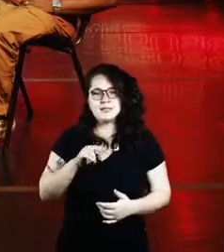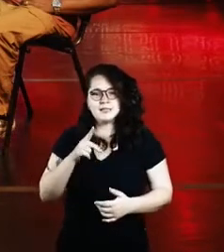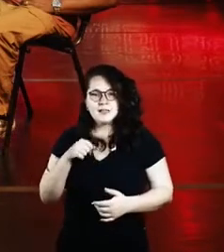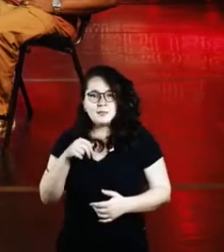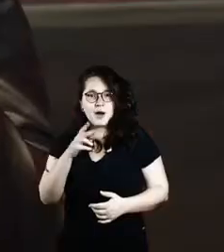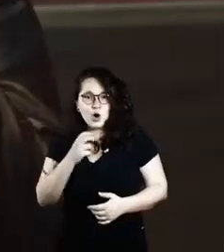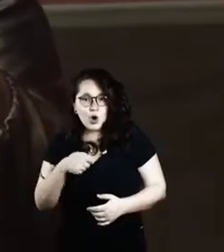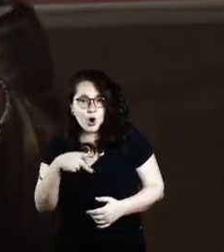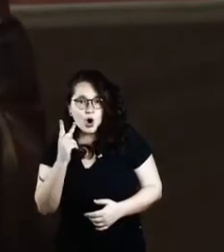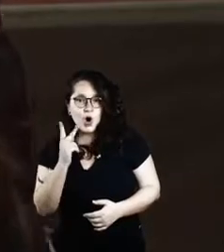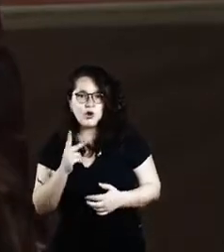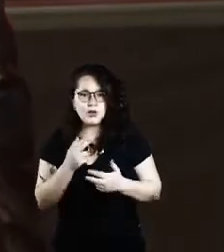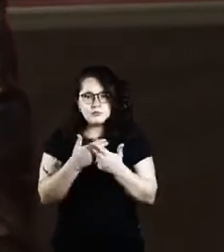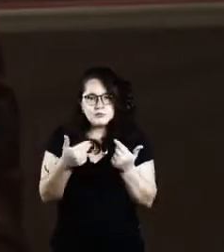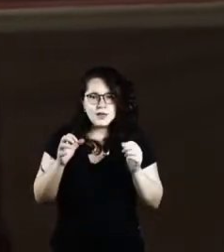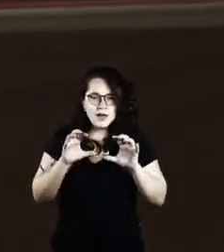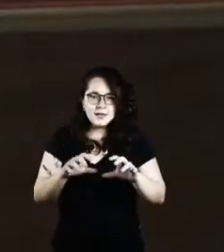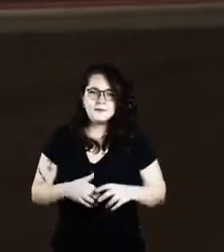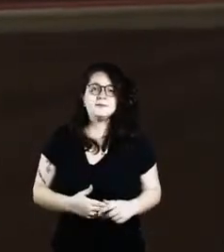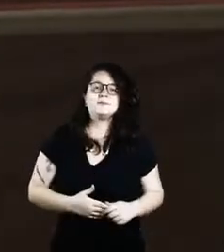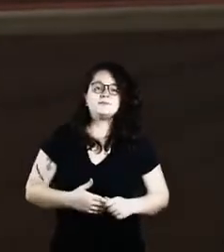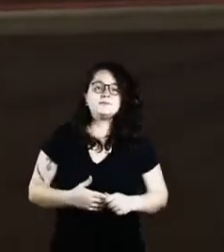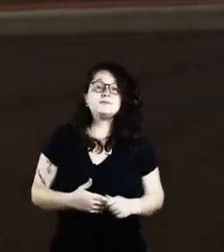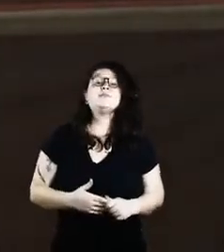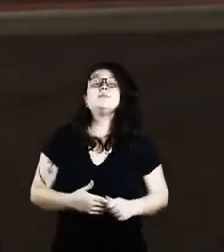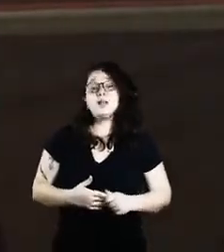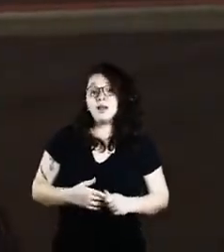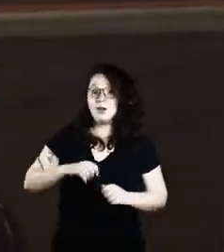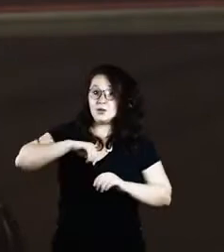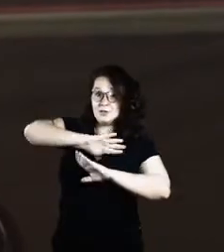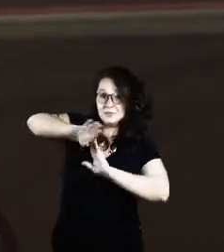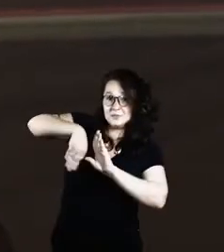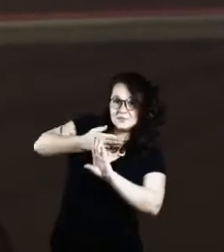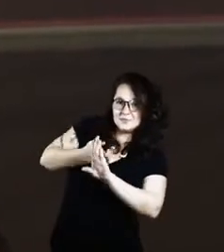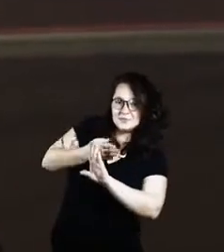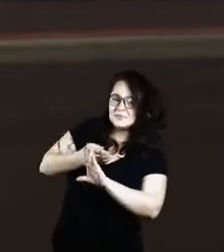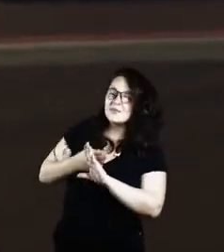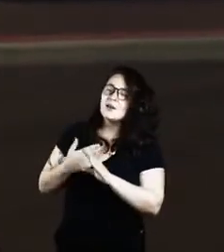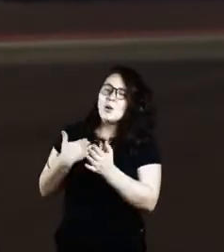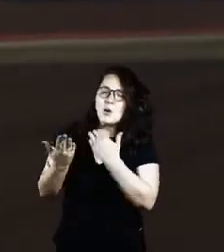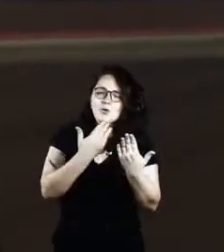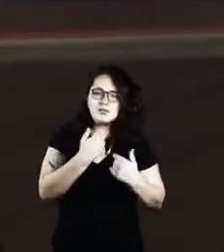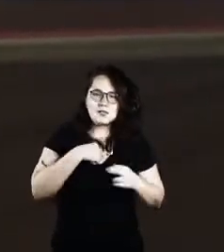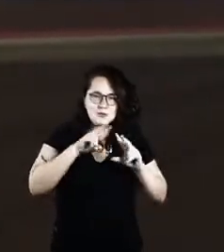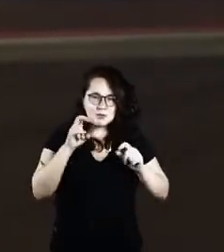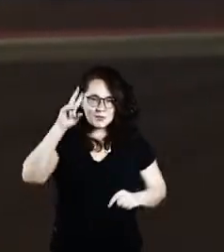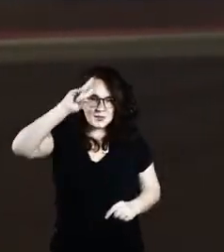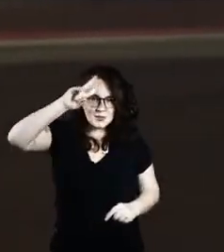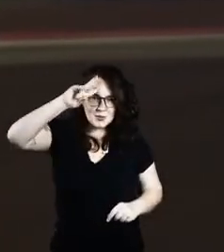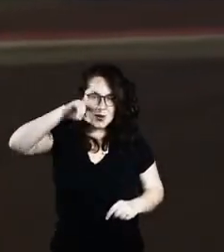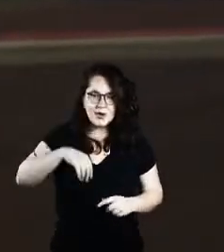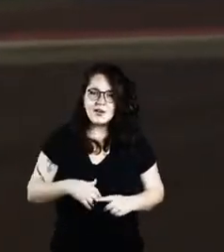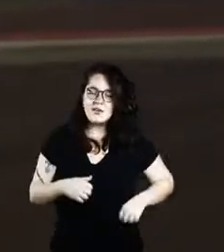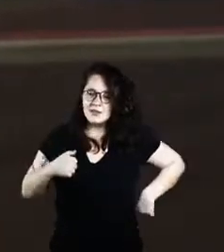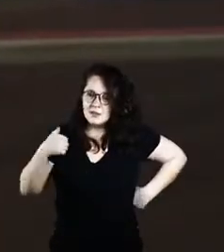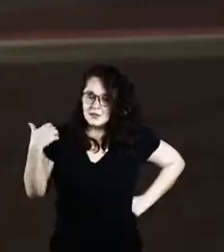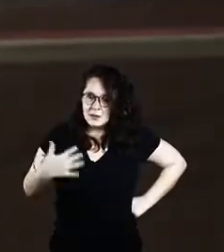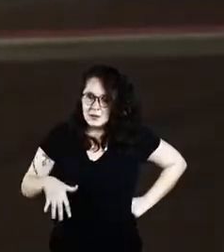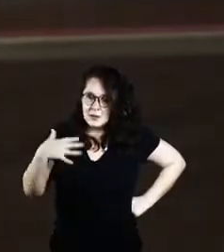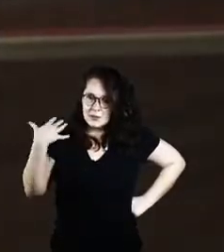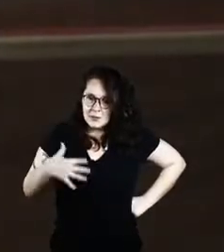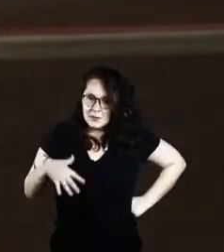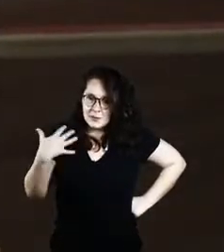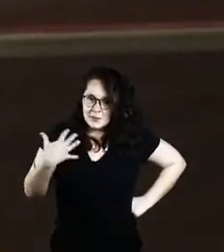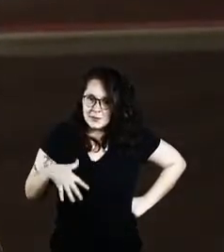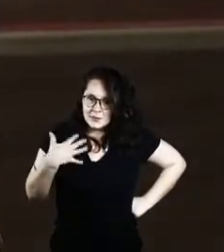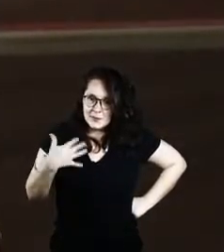Eu estava nos bastidores, no camarim, escutando as histórias, eles contando alguns relatos, eu falei, cara, tipo, fiquei